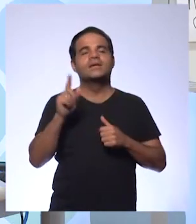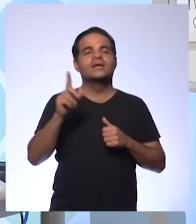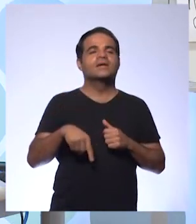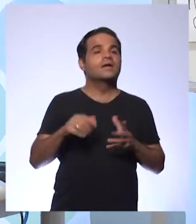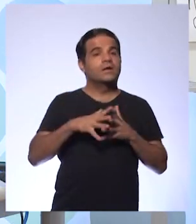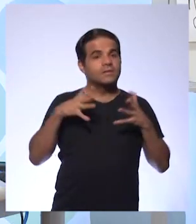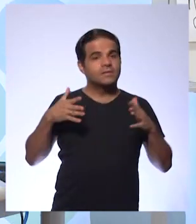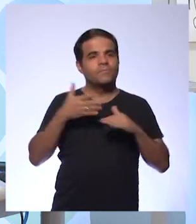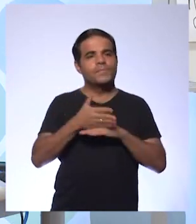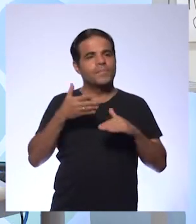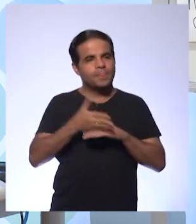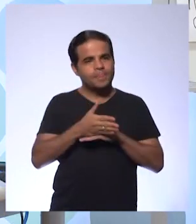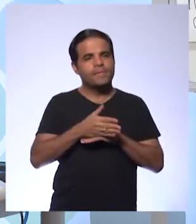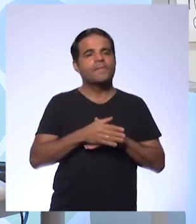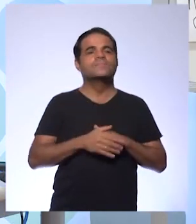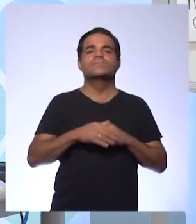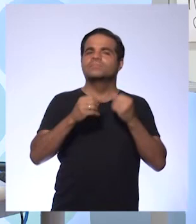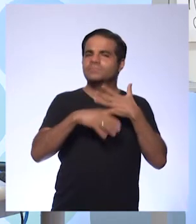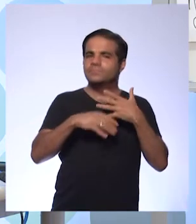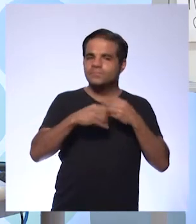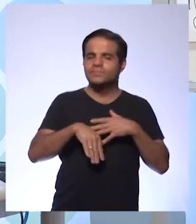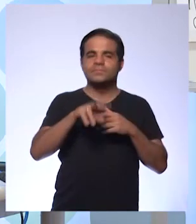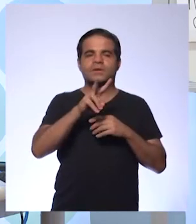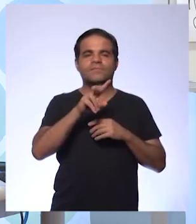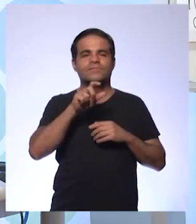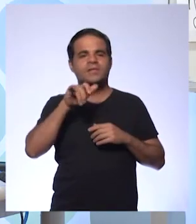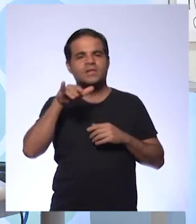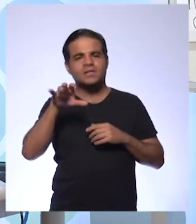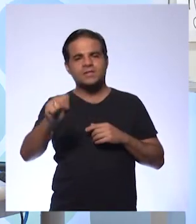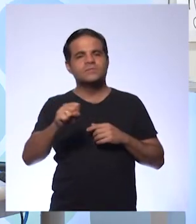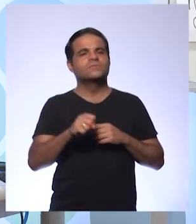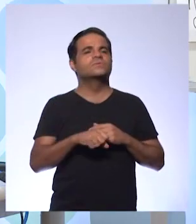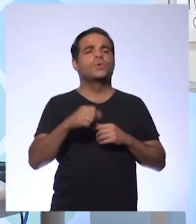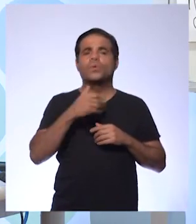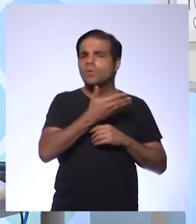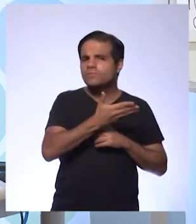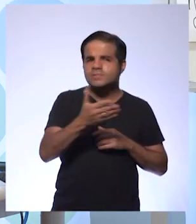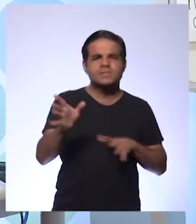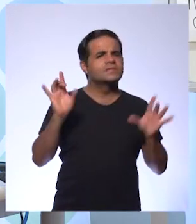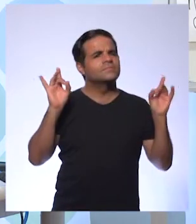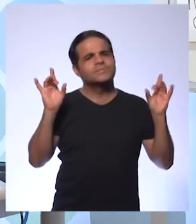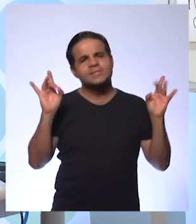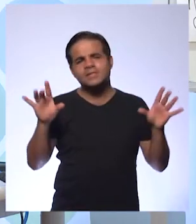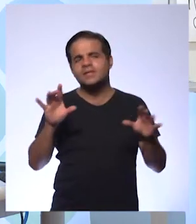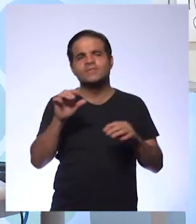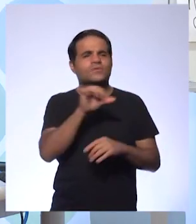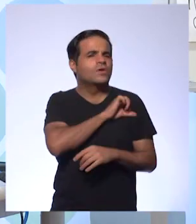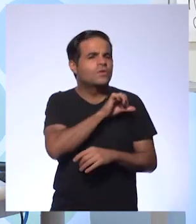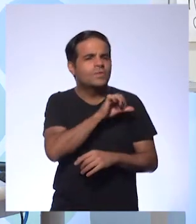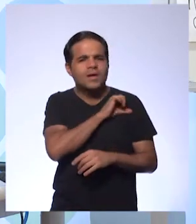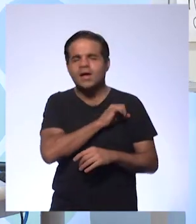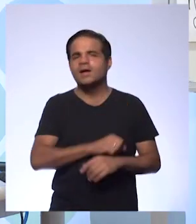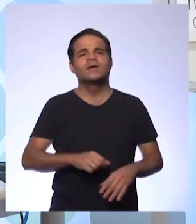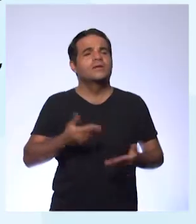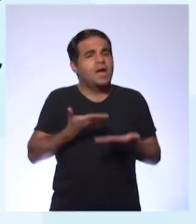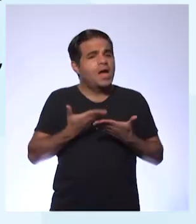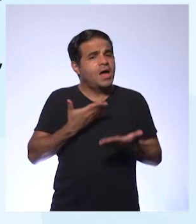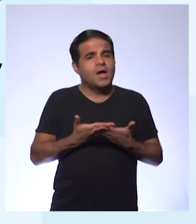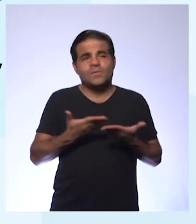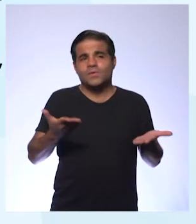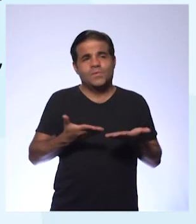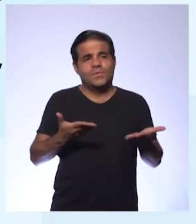grande participante do chat. Muito bem. Gente, olha, vocês são incríveis. Nono ano, na aula de